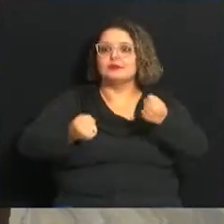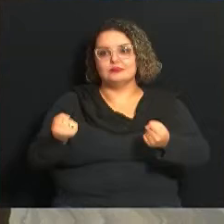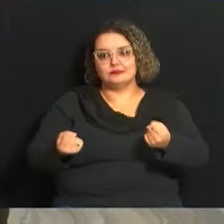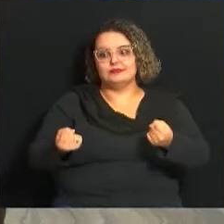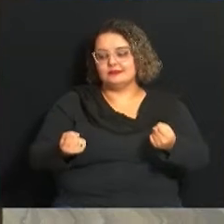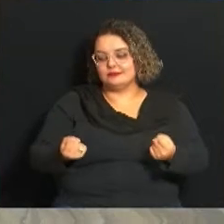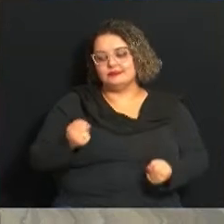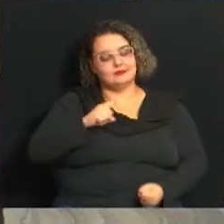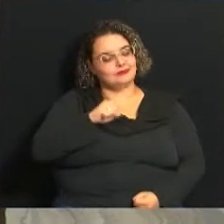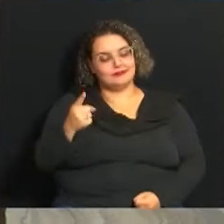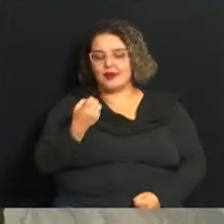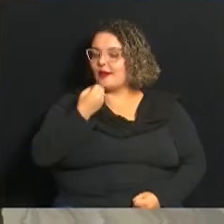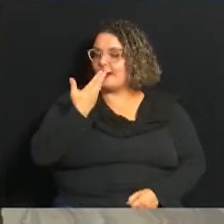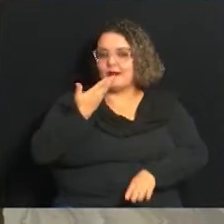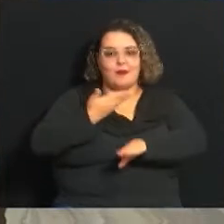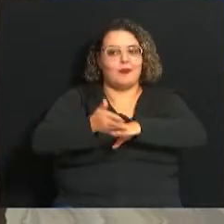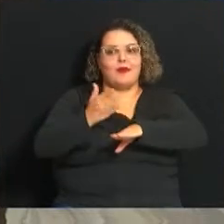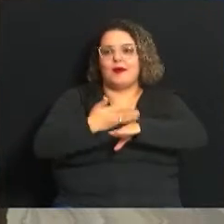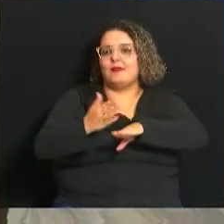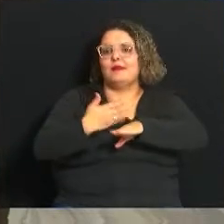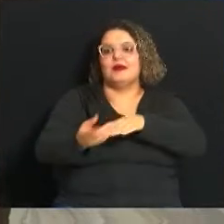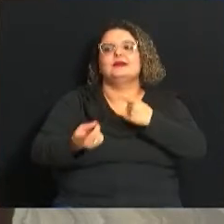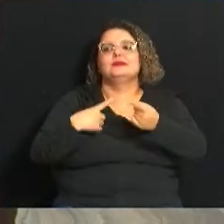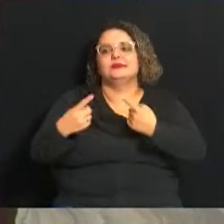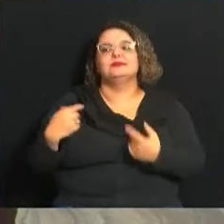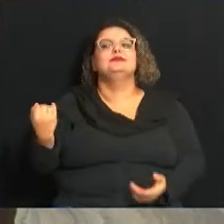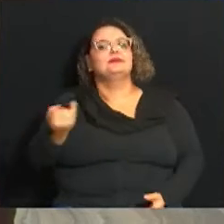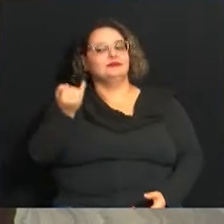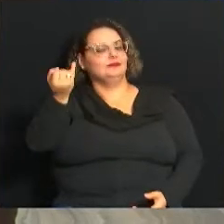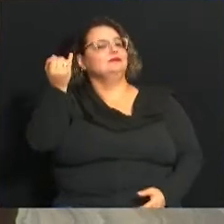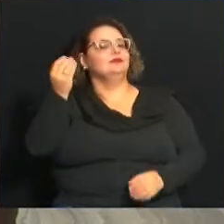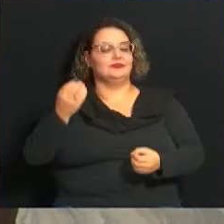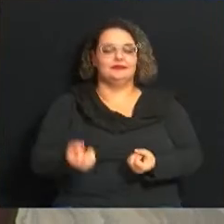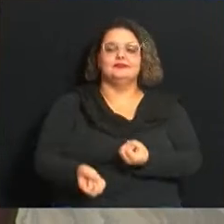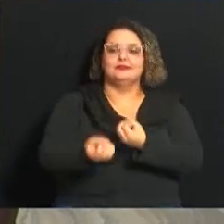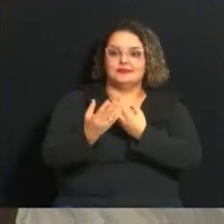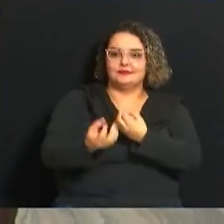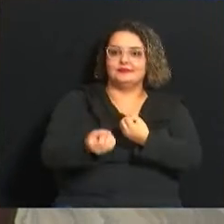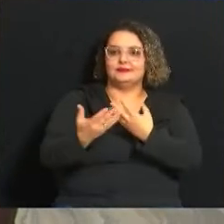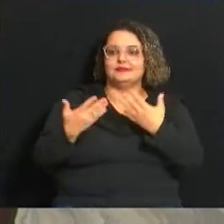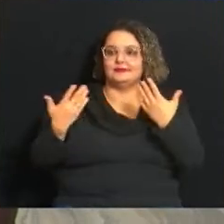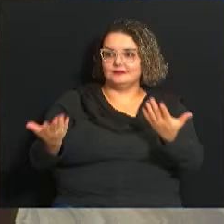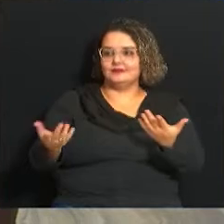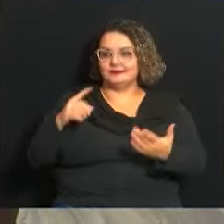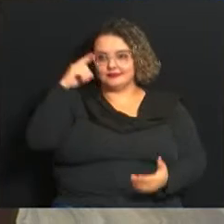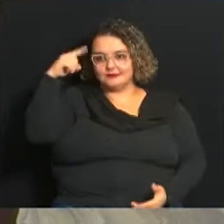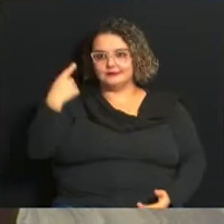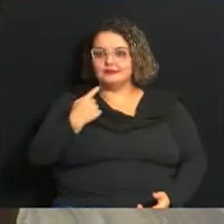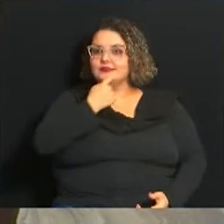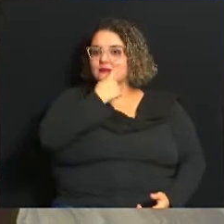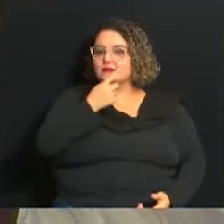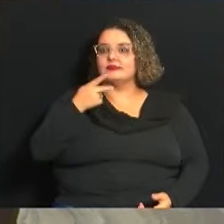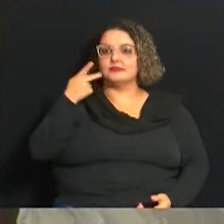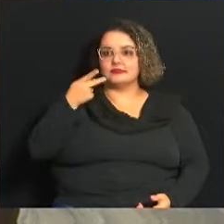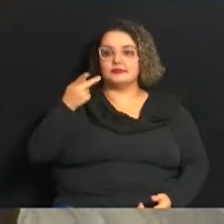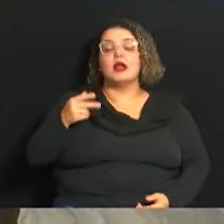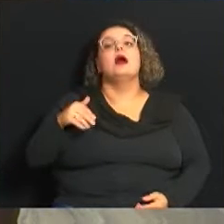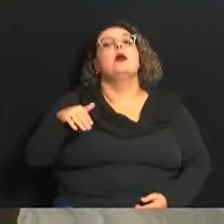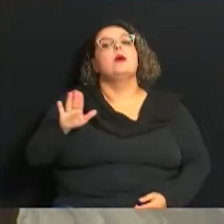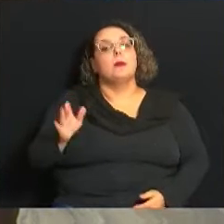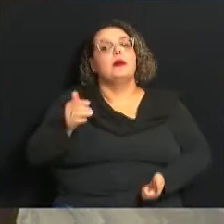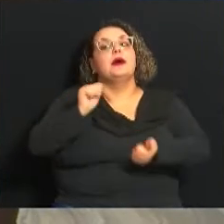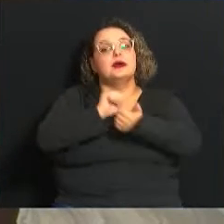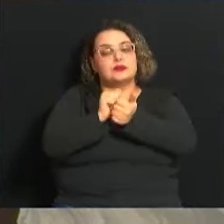uma boa prática no trânsito, é importante esta informação. Mina, a gente fala agora sobre mais um